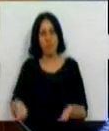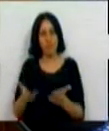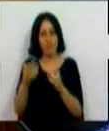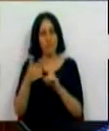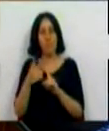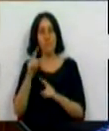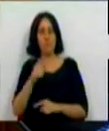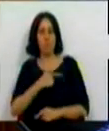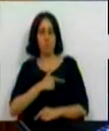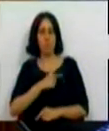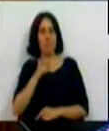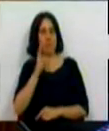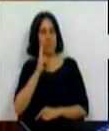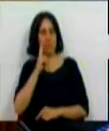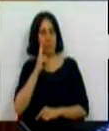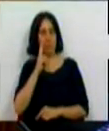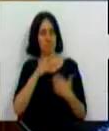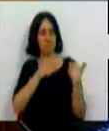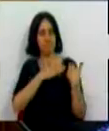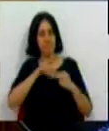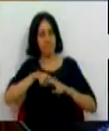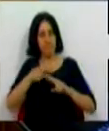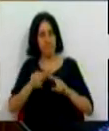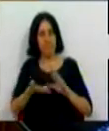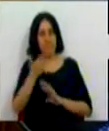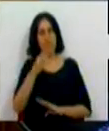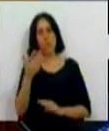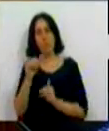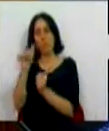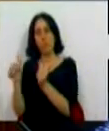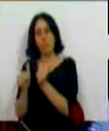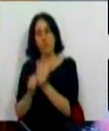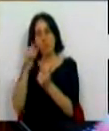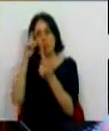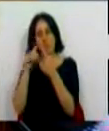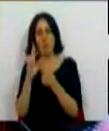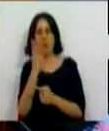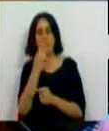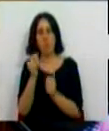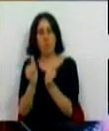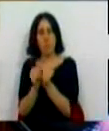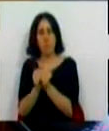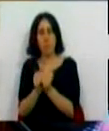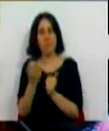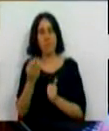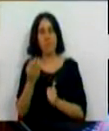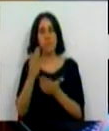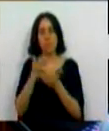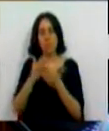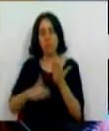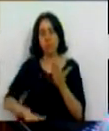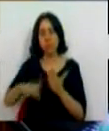do diretor de turma ou as tutorias para acompanhamento dos alunos com percursos escolares